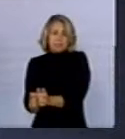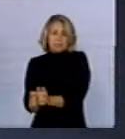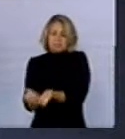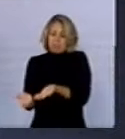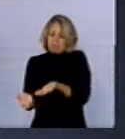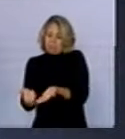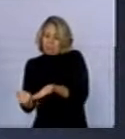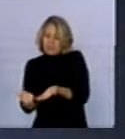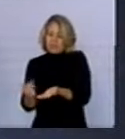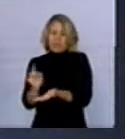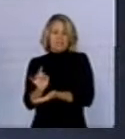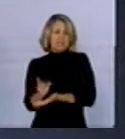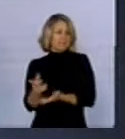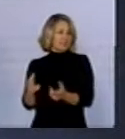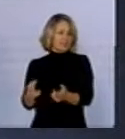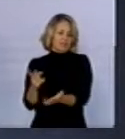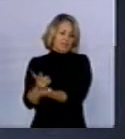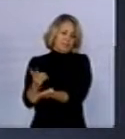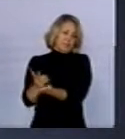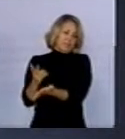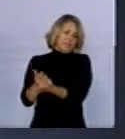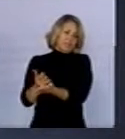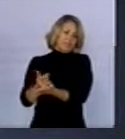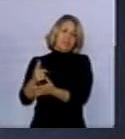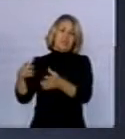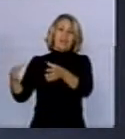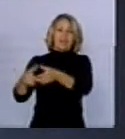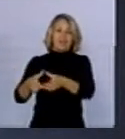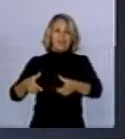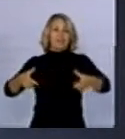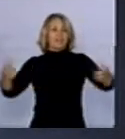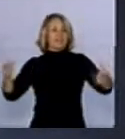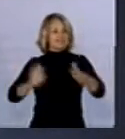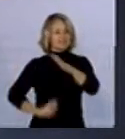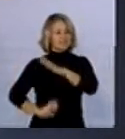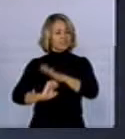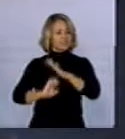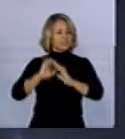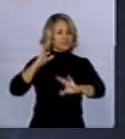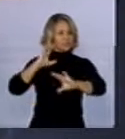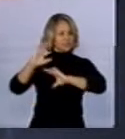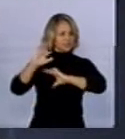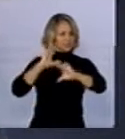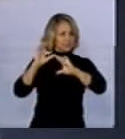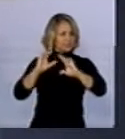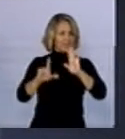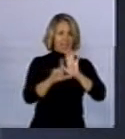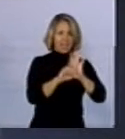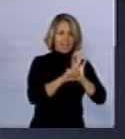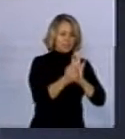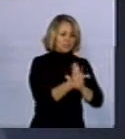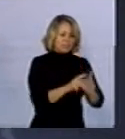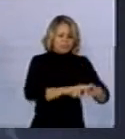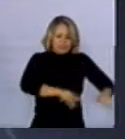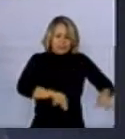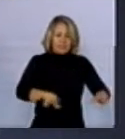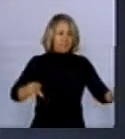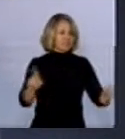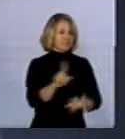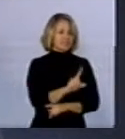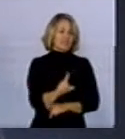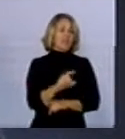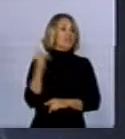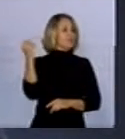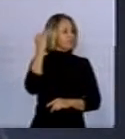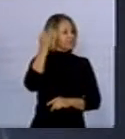tratados exatamente da mesma maneira que as grandes empresas de telecomunicações. A empresa não, a lei não faz essa distinção. Isso é muito